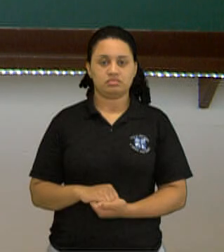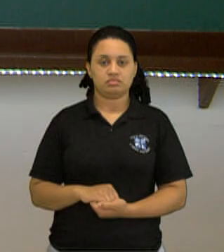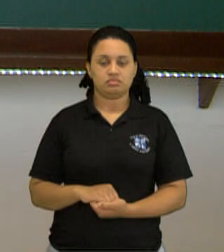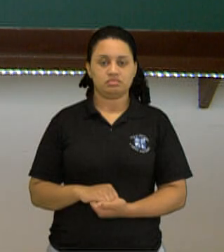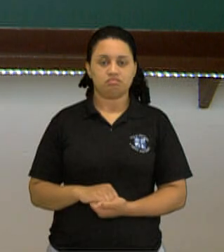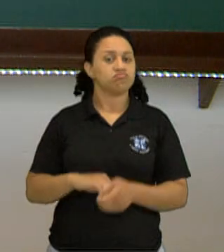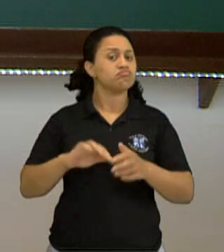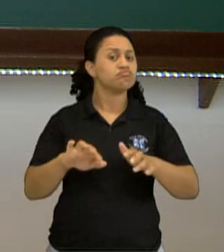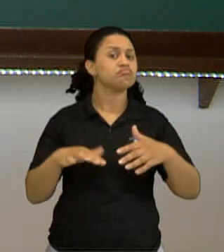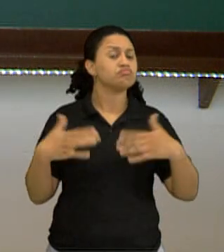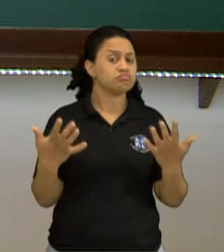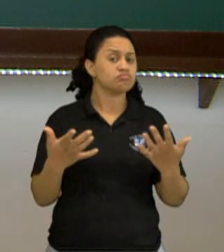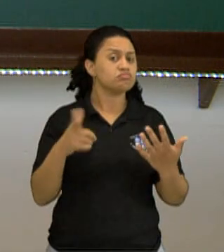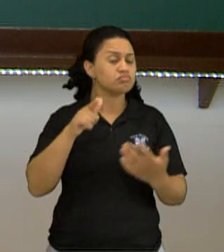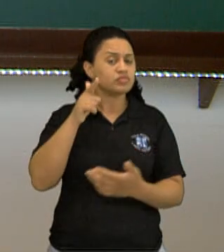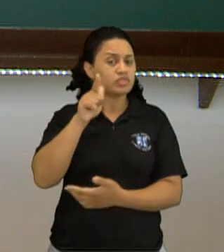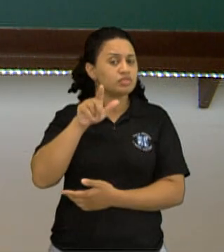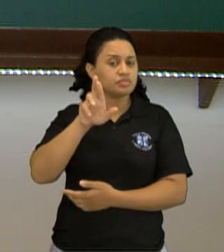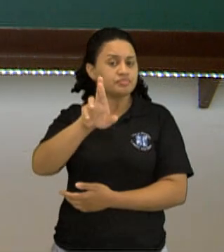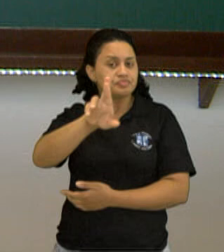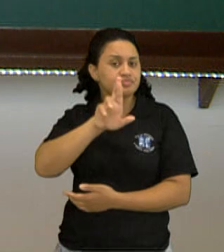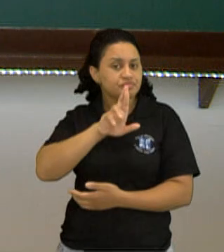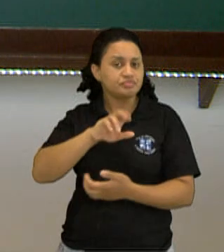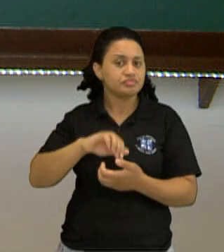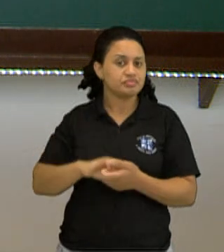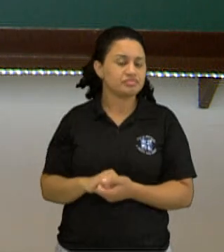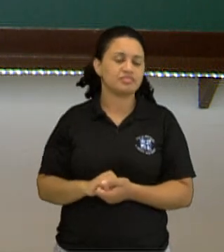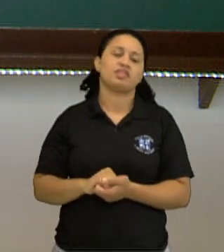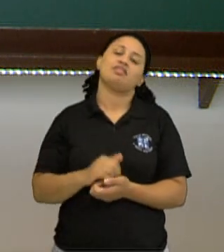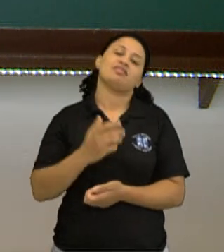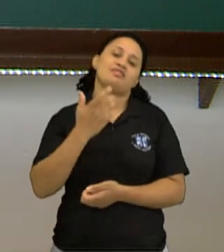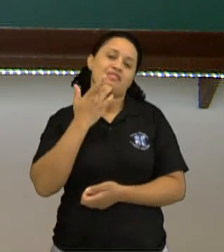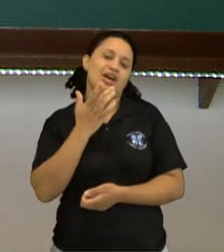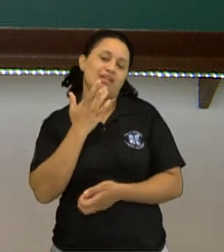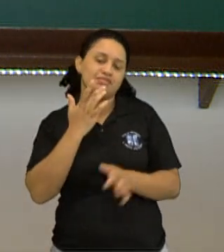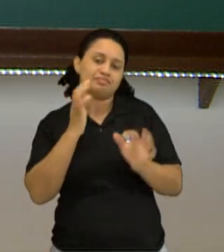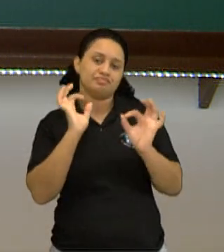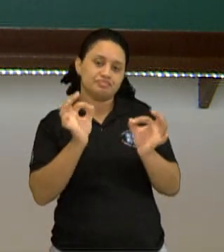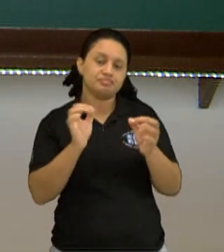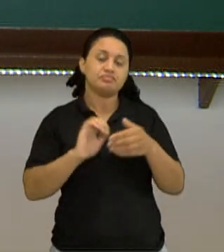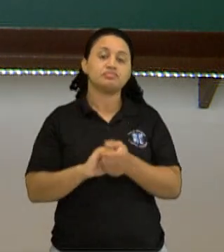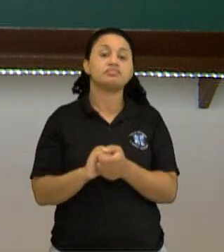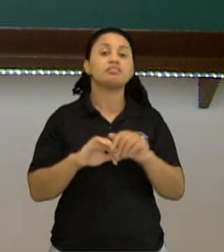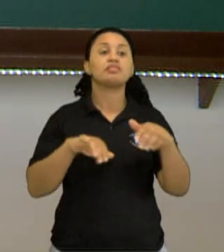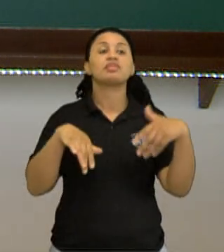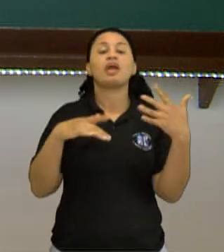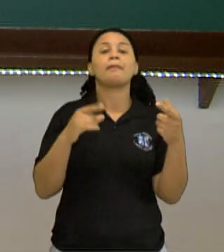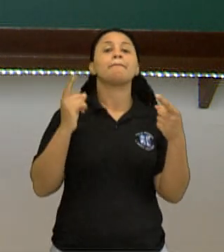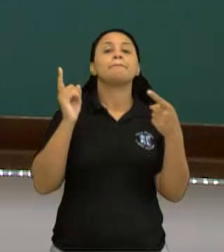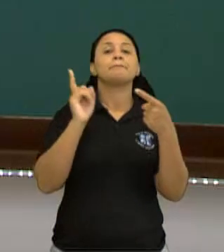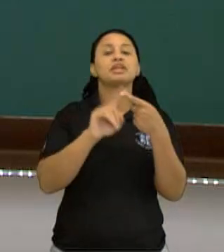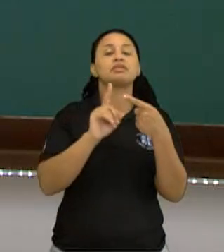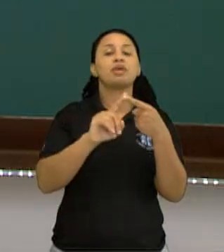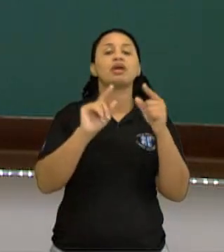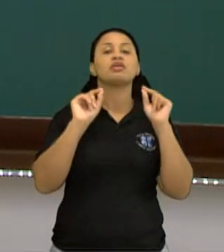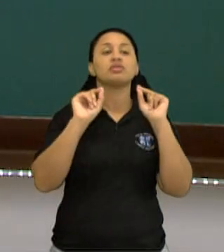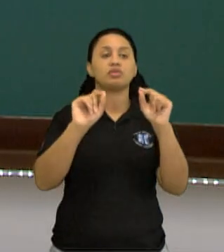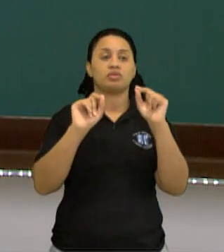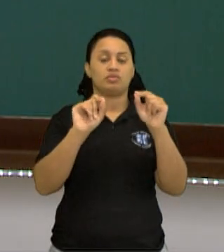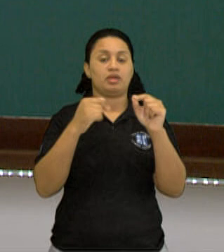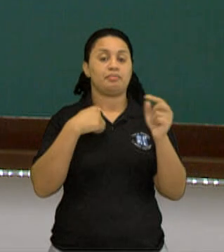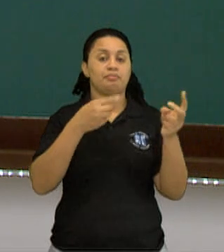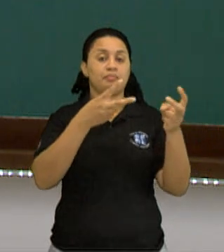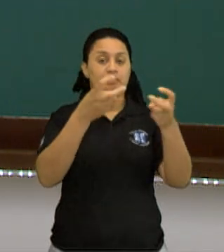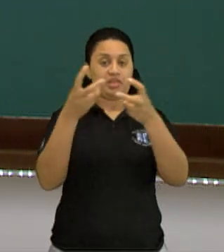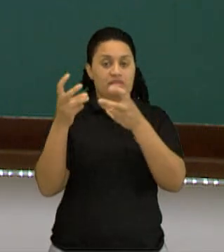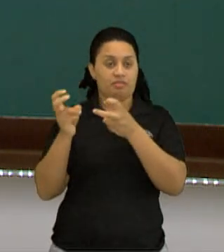E aí, meus queridos, conseguiram resolver a questão? Show de bola aqui, né? Vamos lá. Então, a primeira coisa que eu vou fazer é dar uma observada